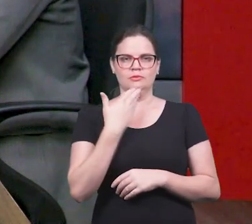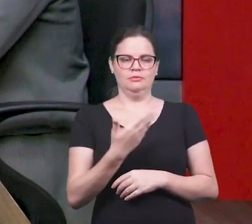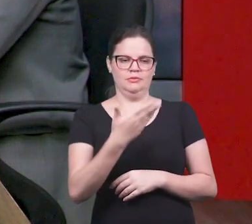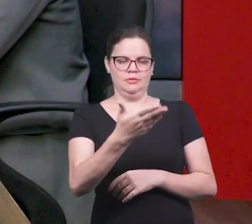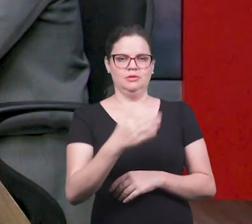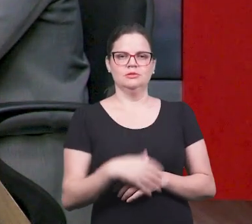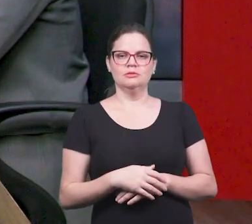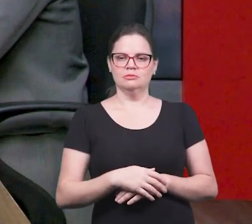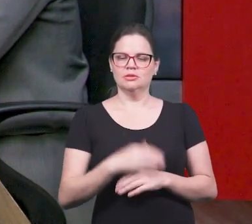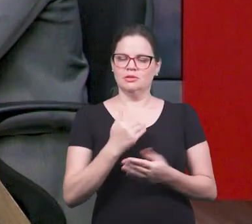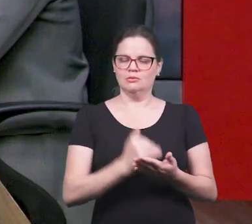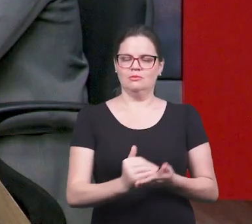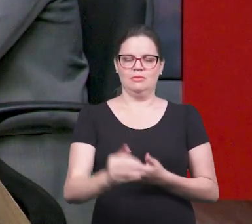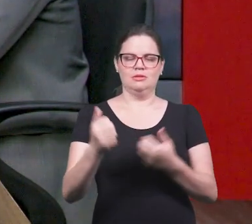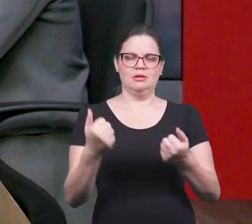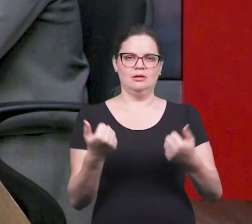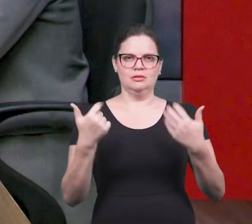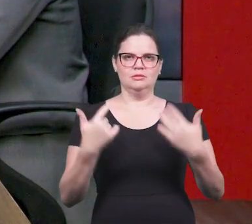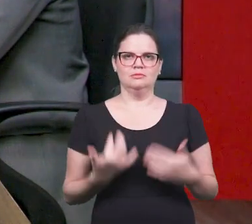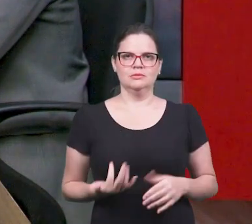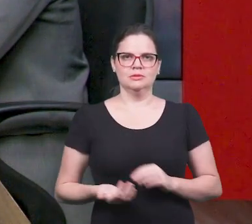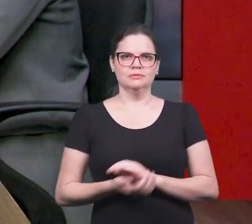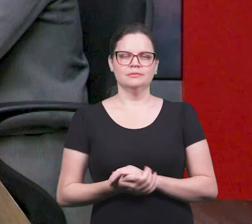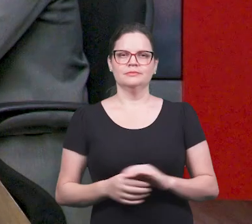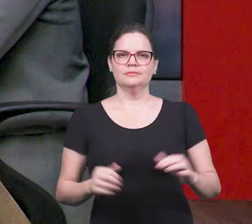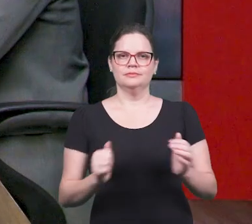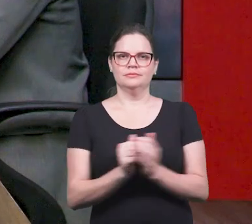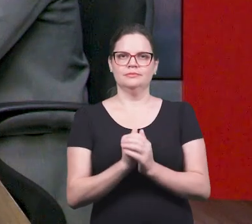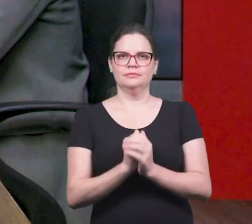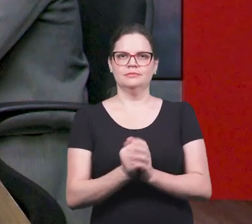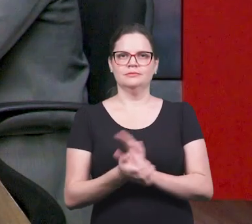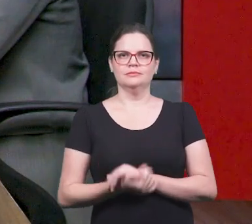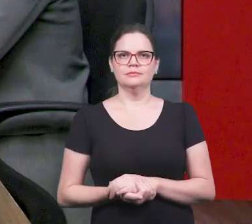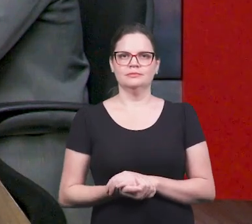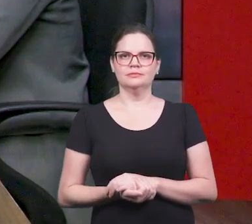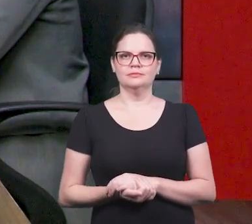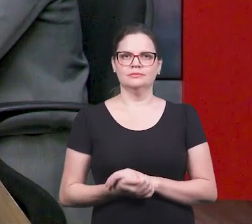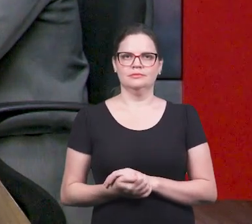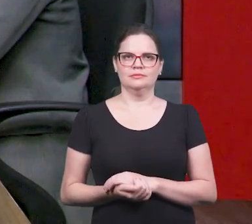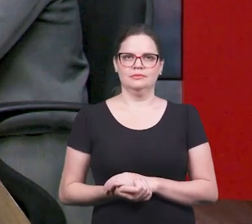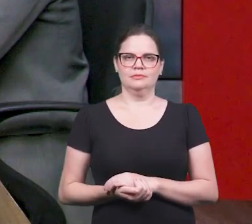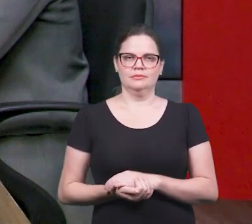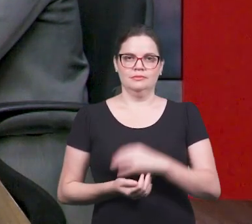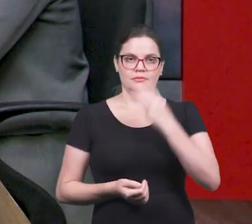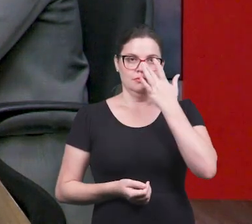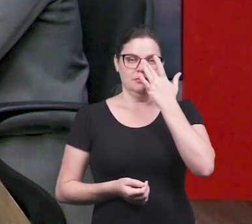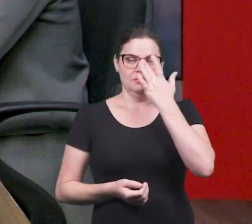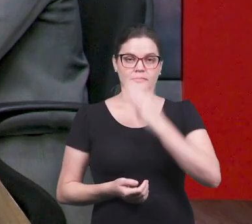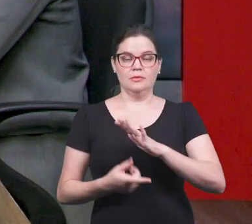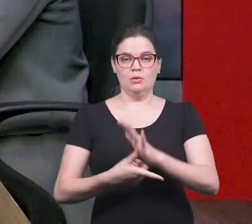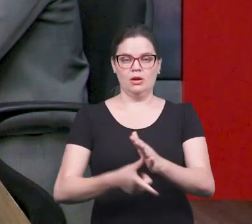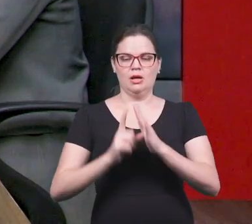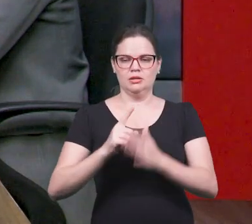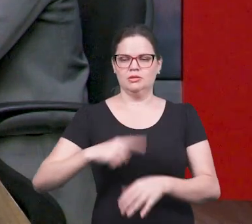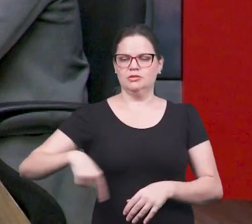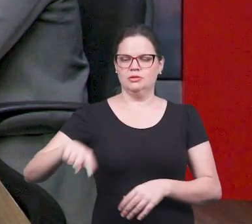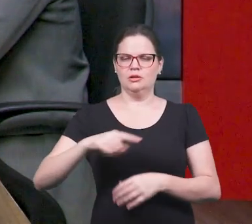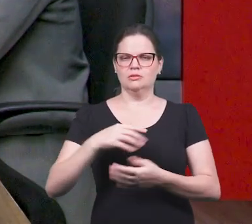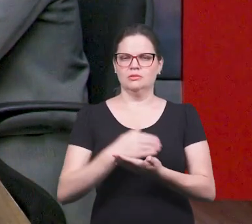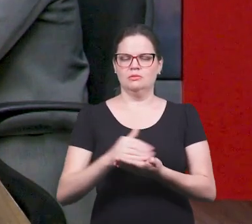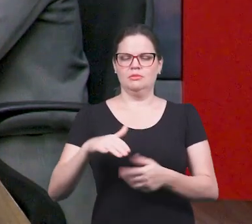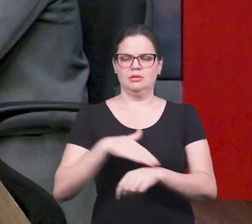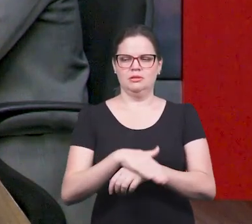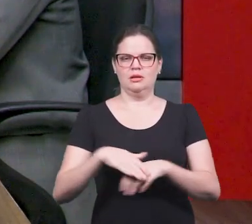para ajudar? Amém. É importante, antes de nós abordarmos esse assunto,